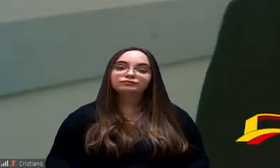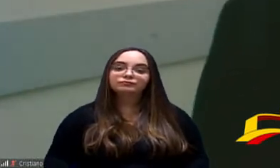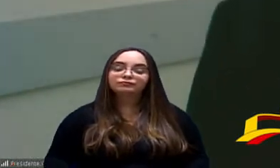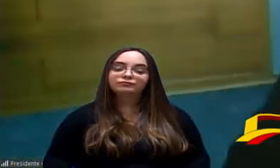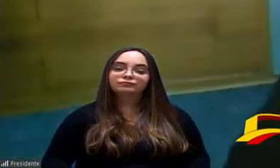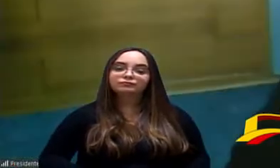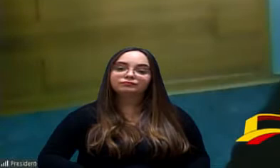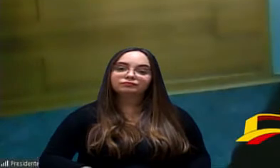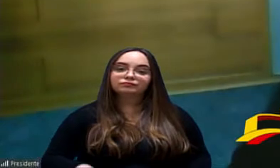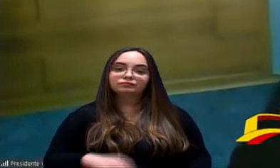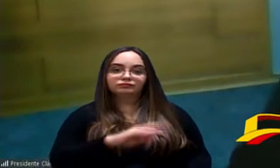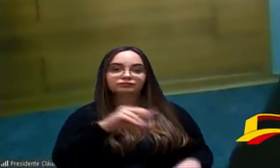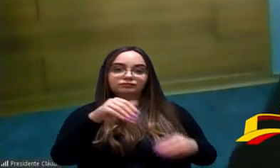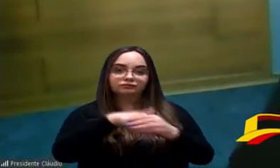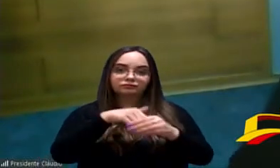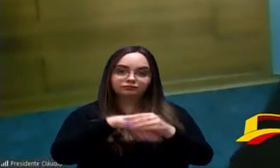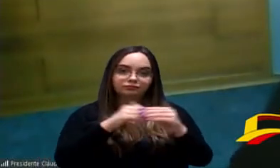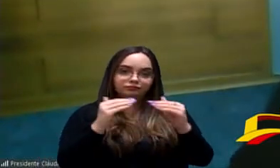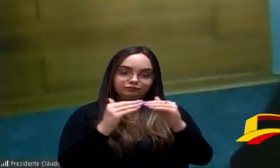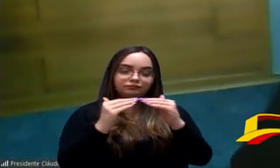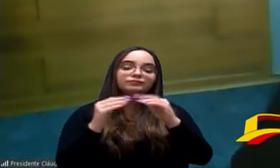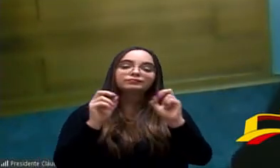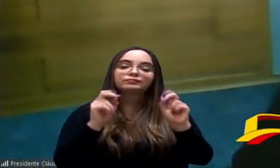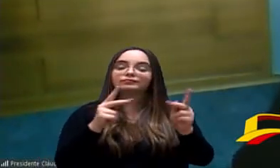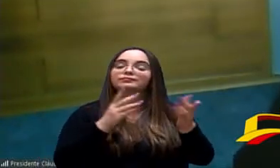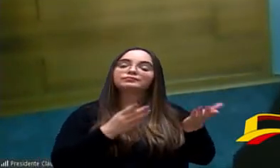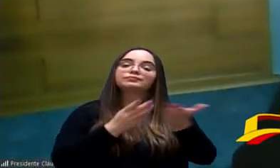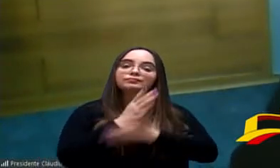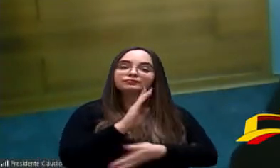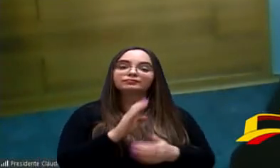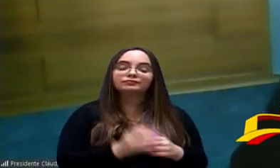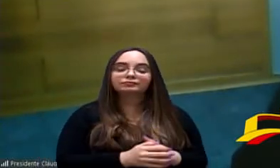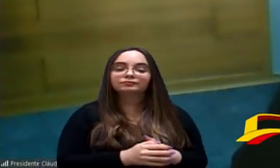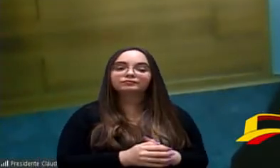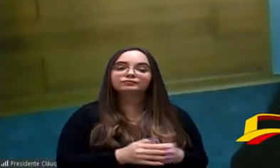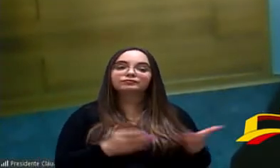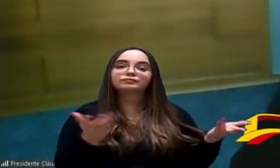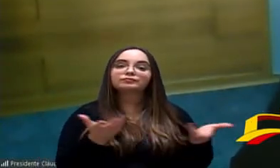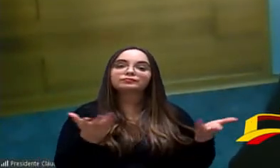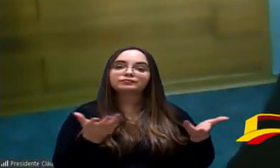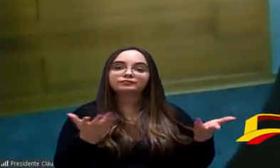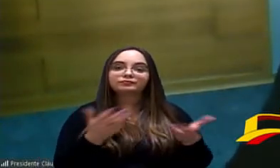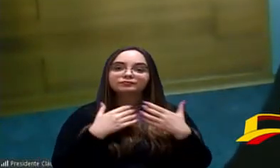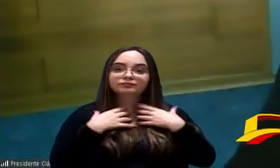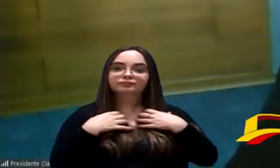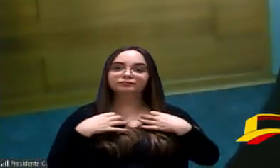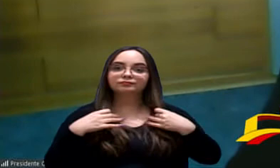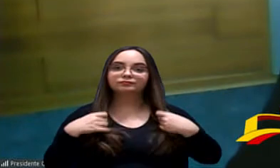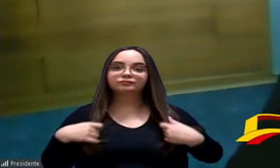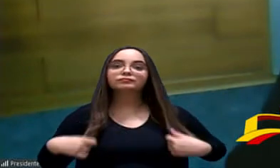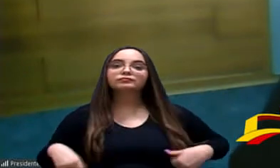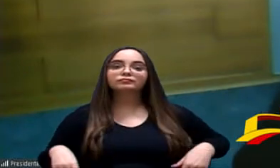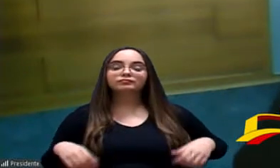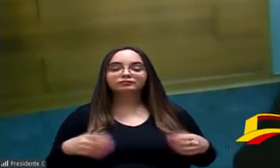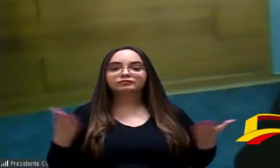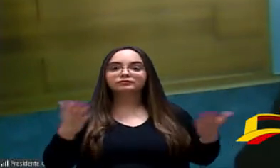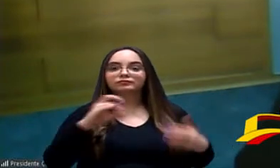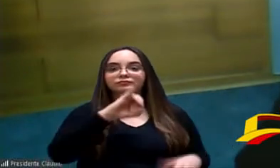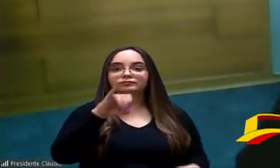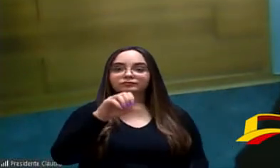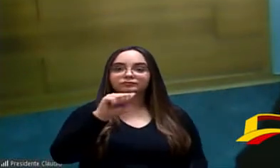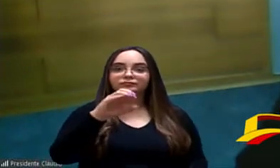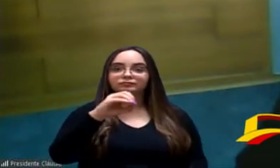Eu coloco em votação, os vereadores concordam, permanece como estão, aprovado. O próximo, vereador João Donizete.